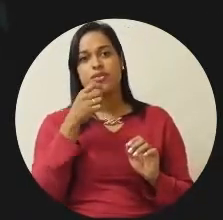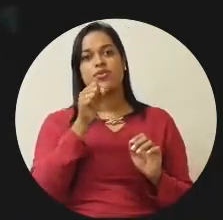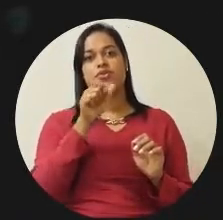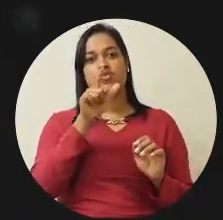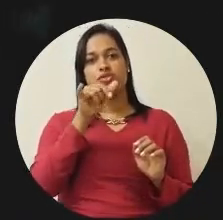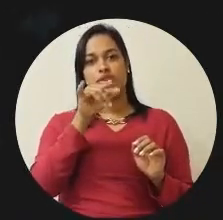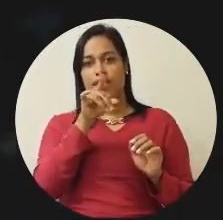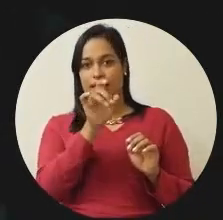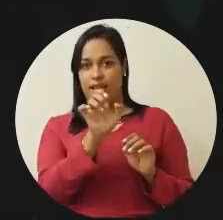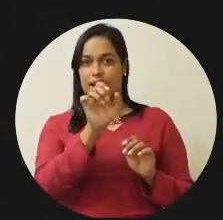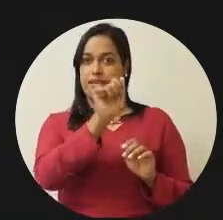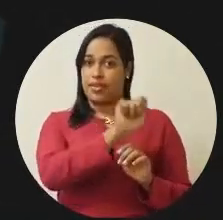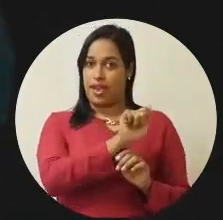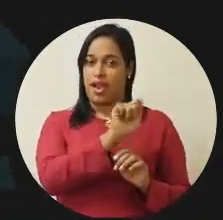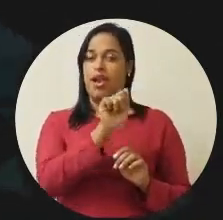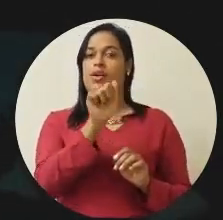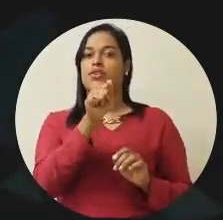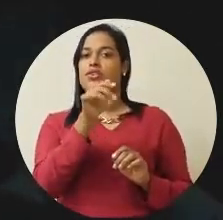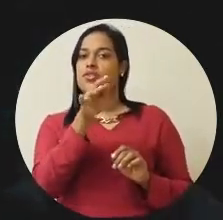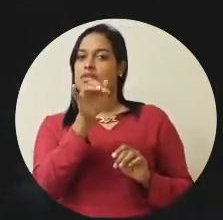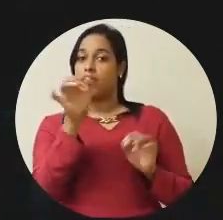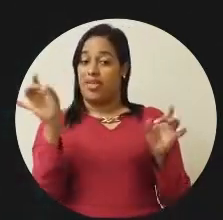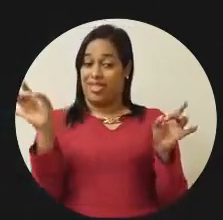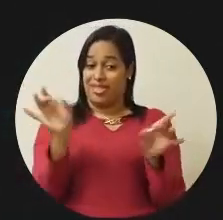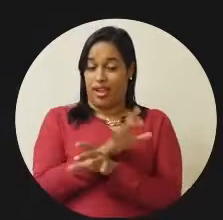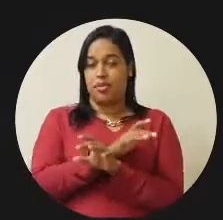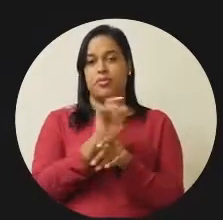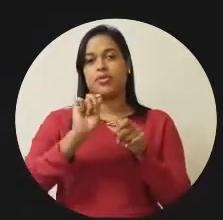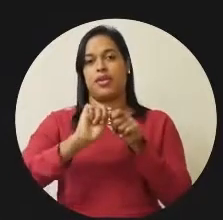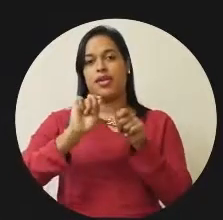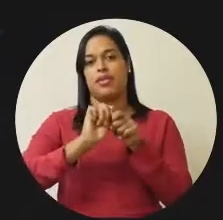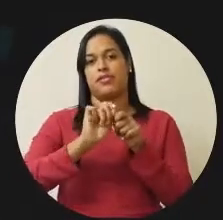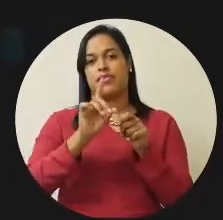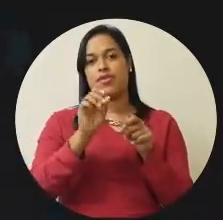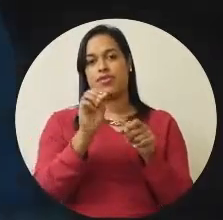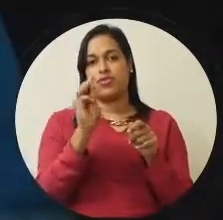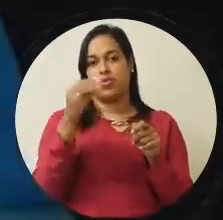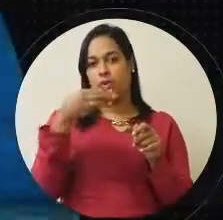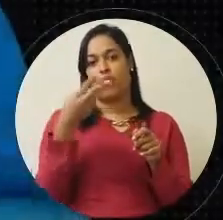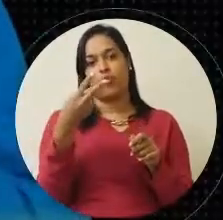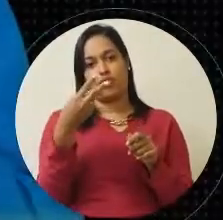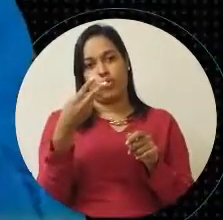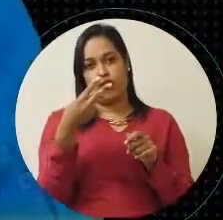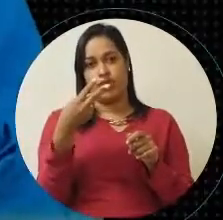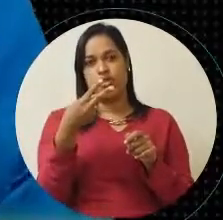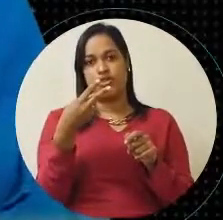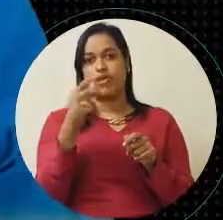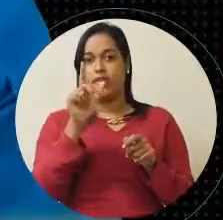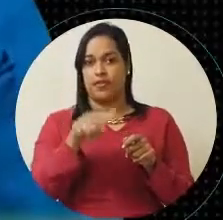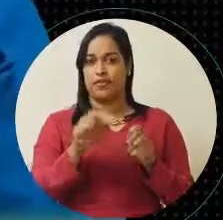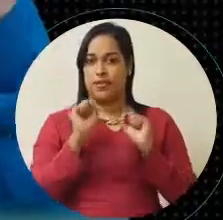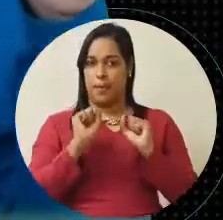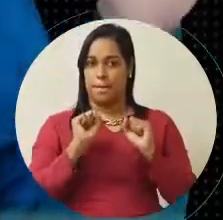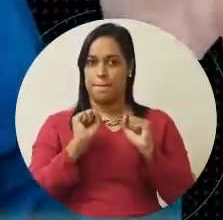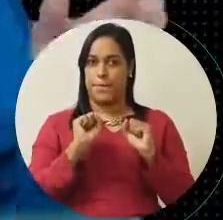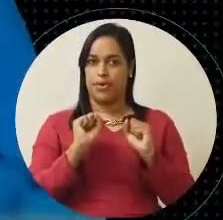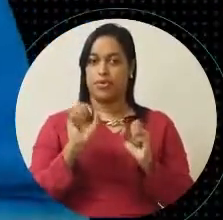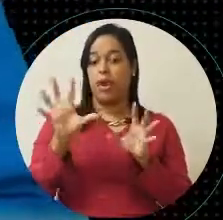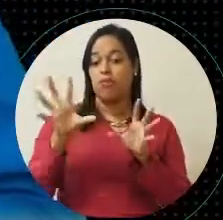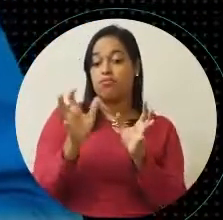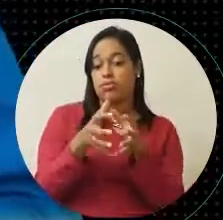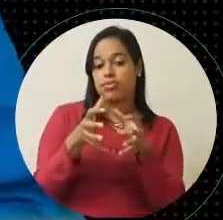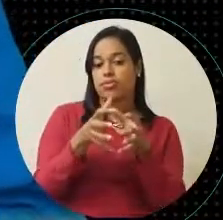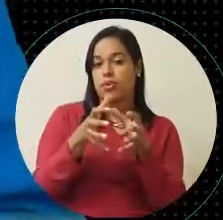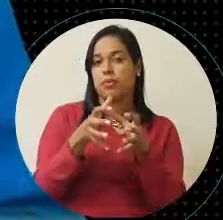slide up com 2 segundos, e depois, quando terminar, ele faz o slide down com 2 segundos. Então, nisso você pode